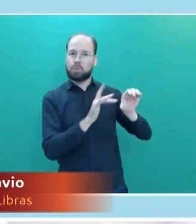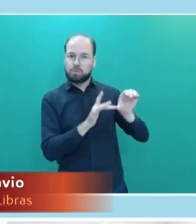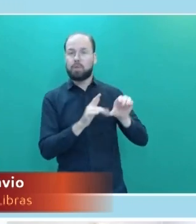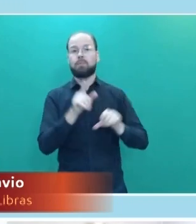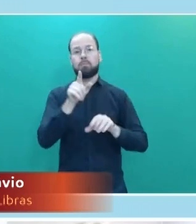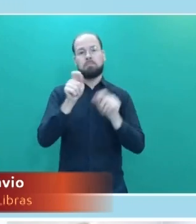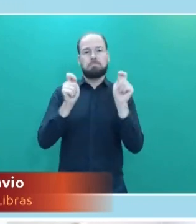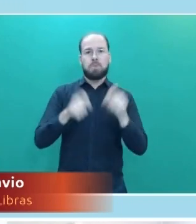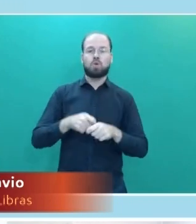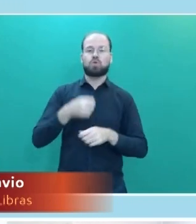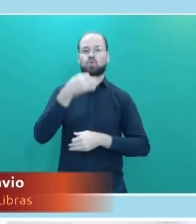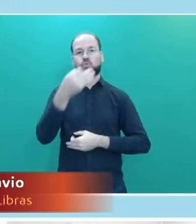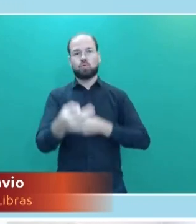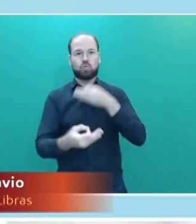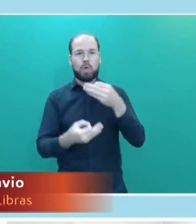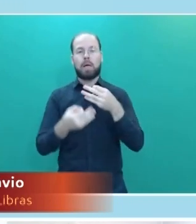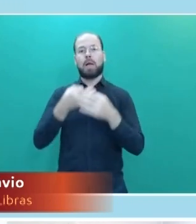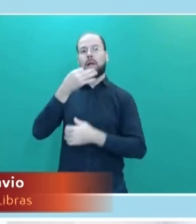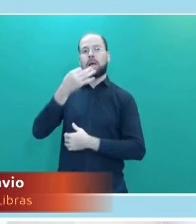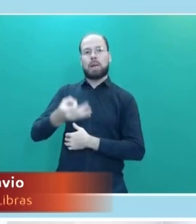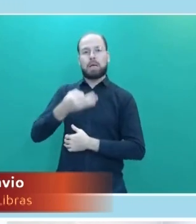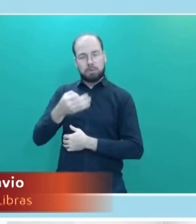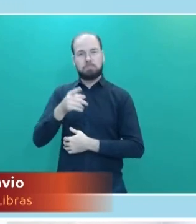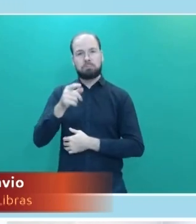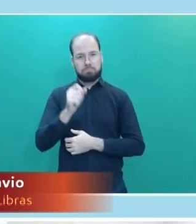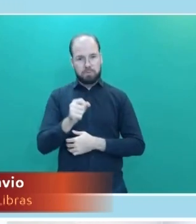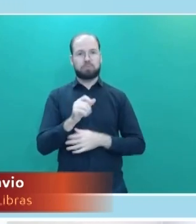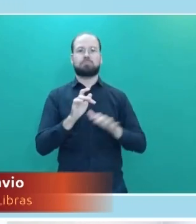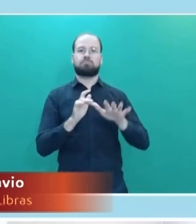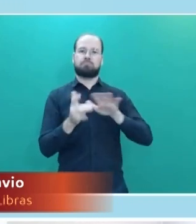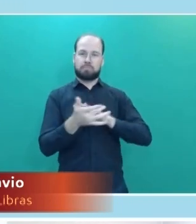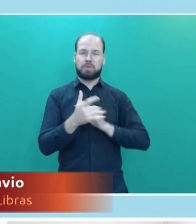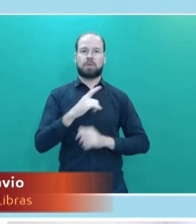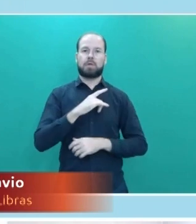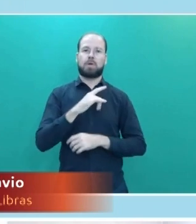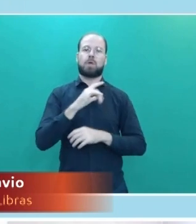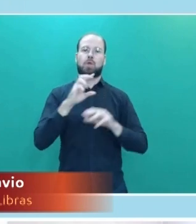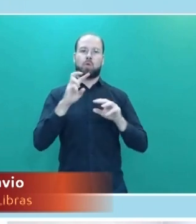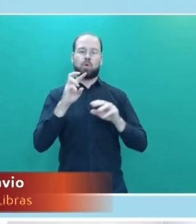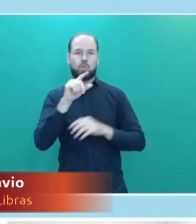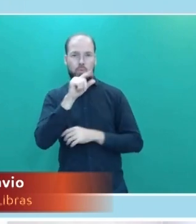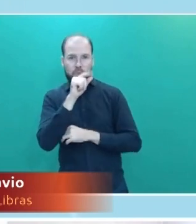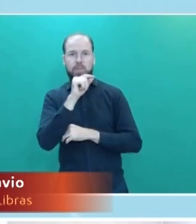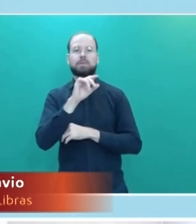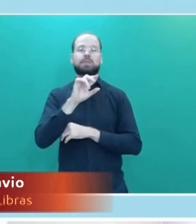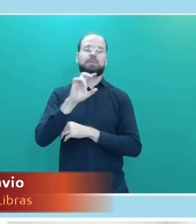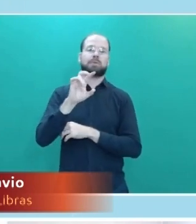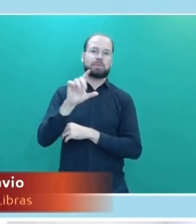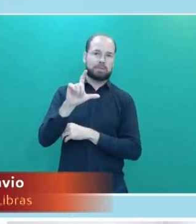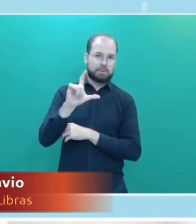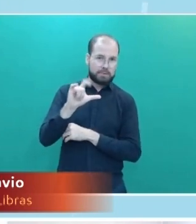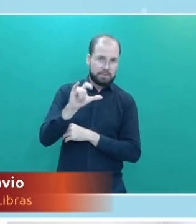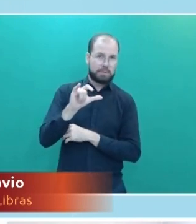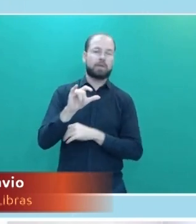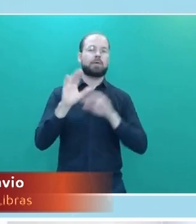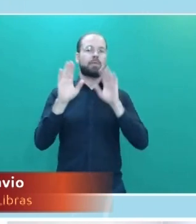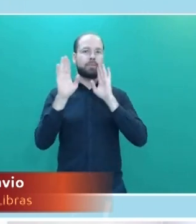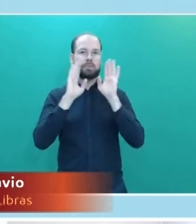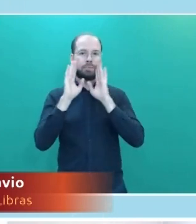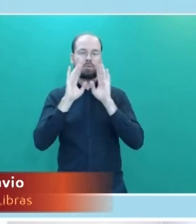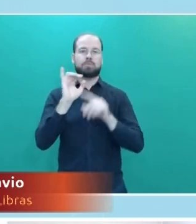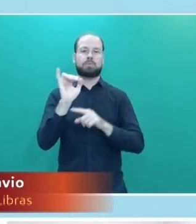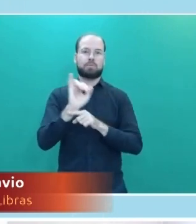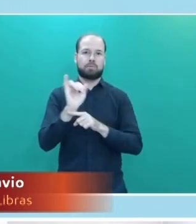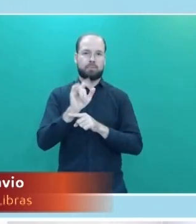pode entrar em contato com a gente pelas nossas redes sociais. A gente tem Twitter, Instagram, Facebook, YouTube. Tá vendo aqui embaixo? Só colocar TV UFG,